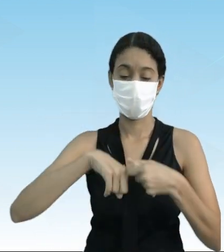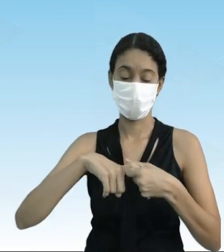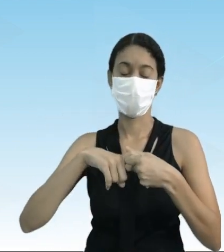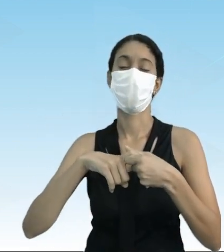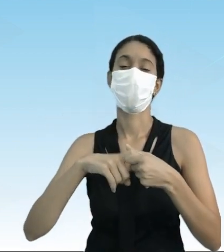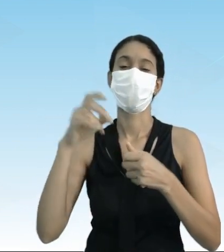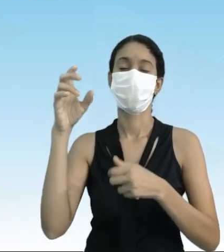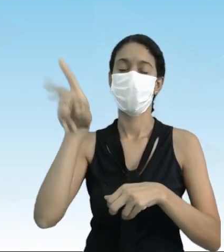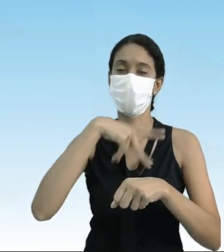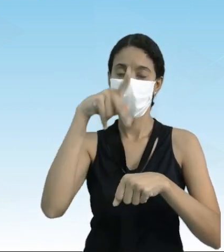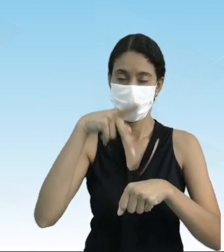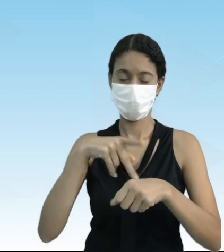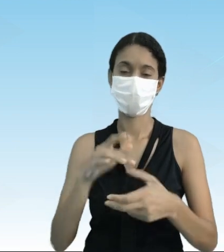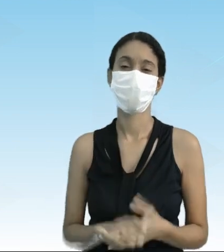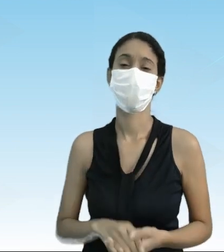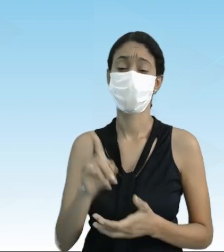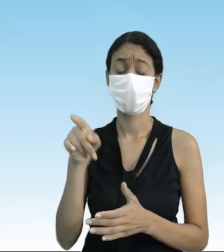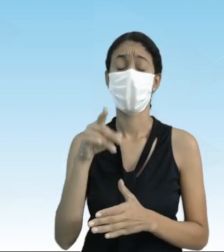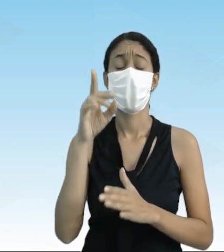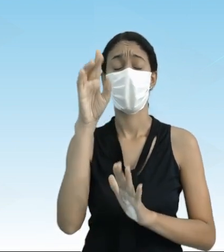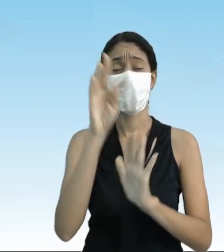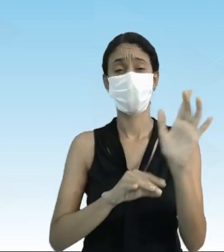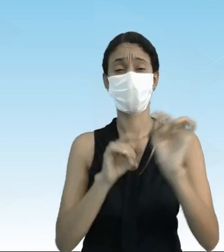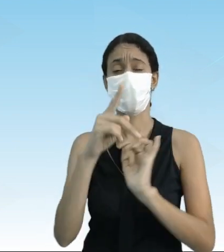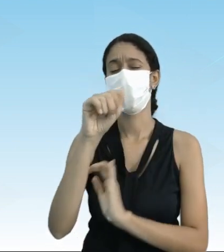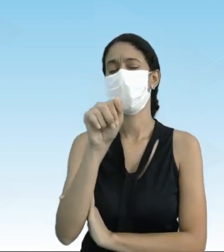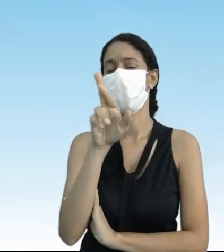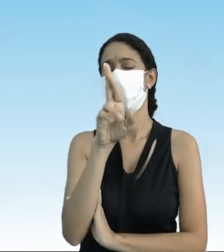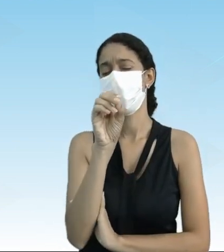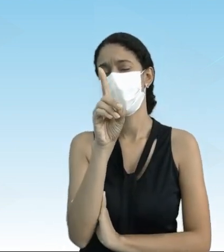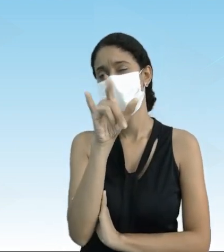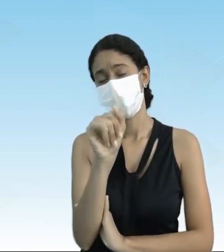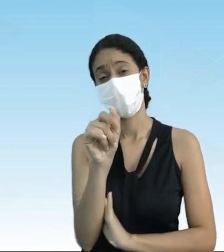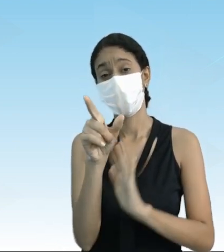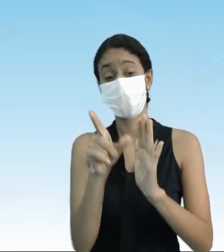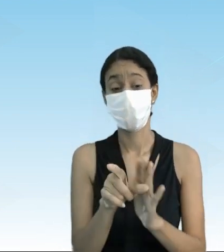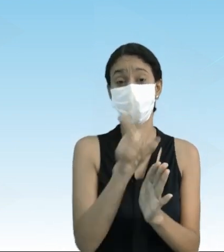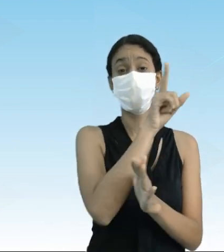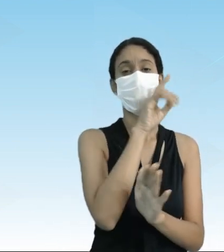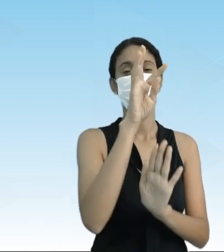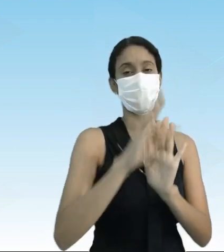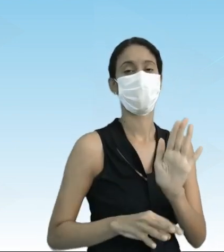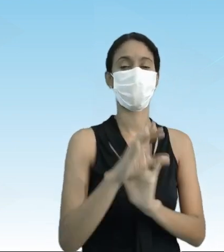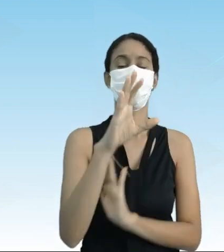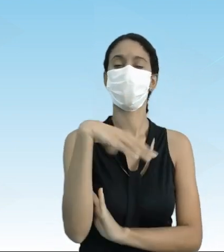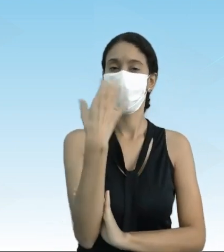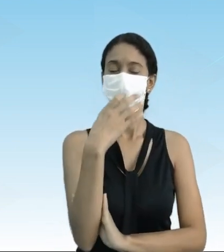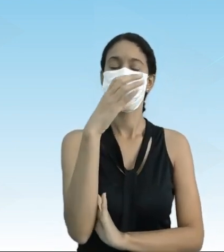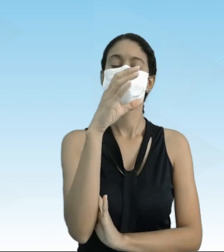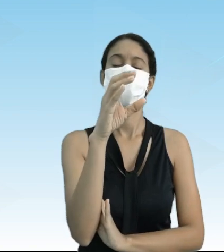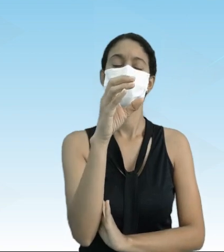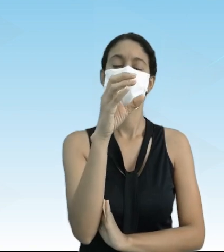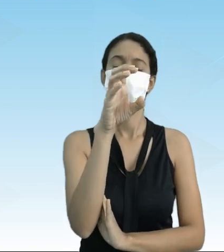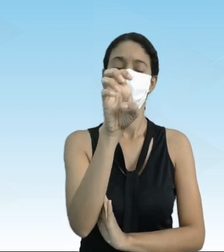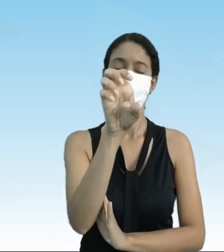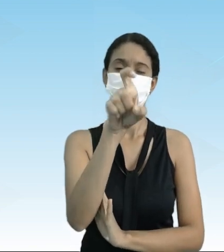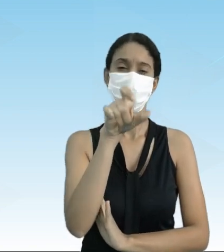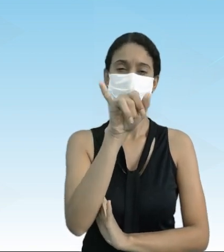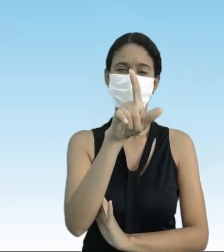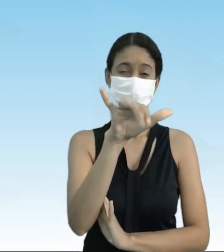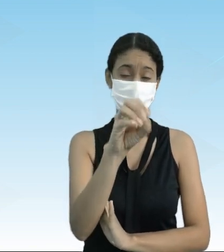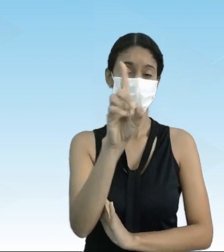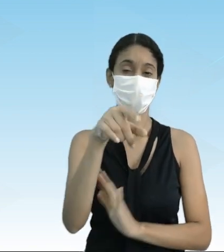paródia? Depende do seu professor, de como ele vai organizar, como ele vai tecer as regras. E algo importante é o seguinte,